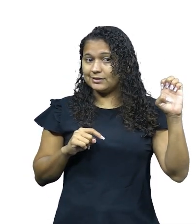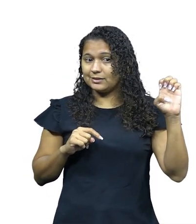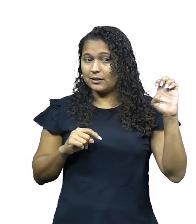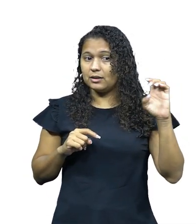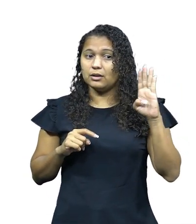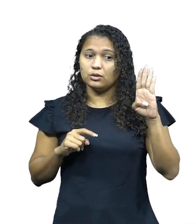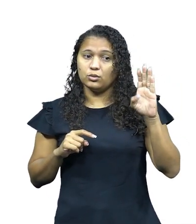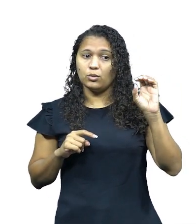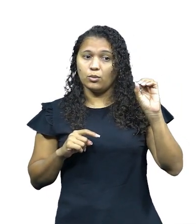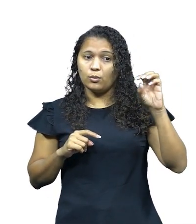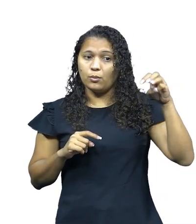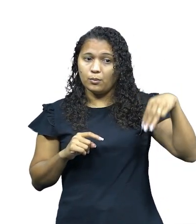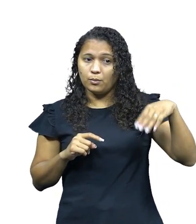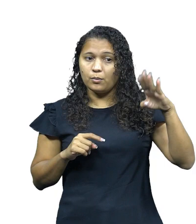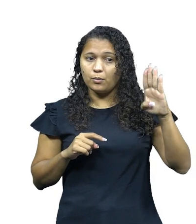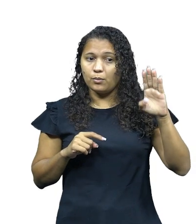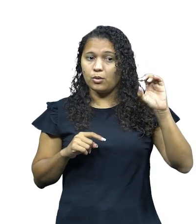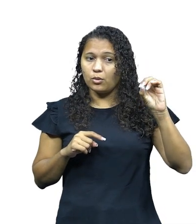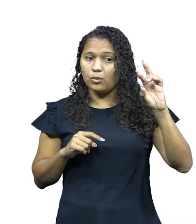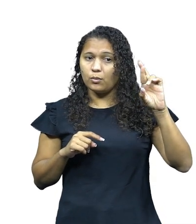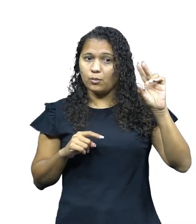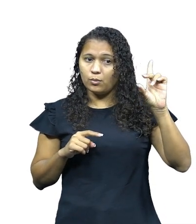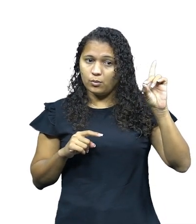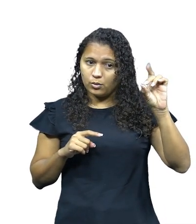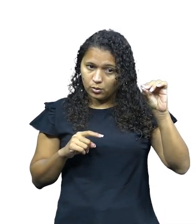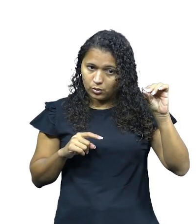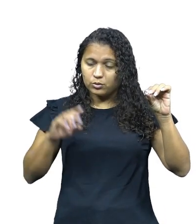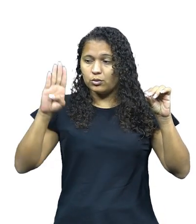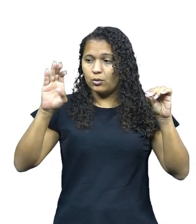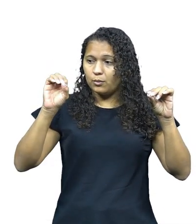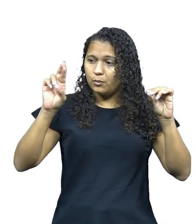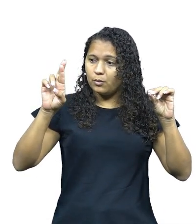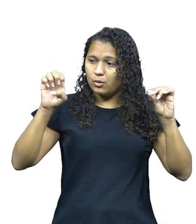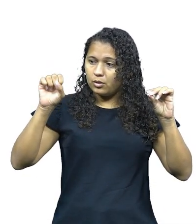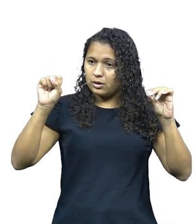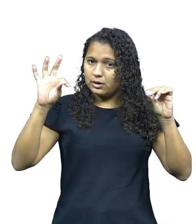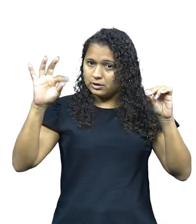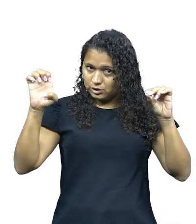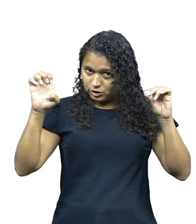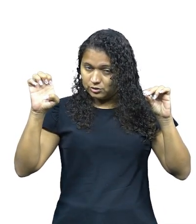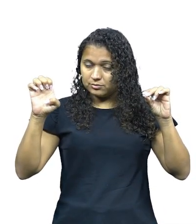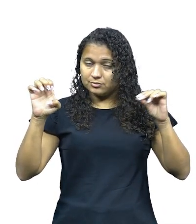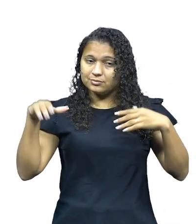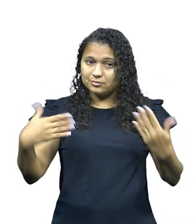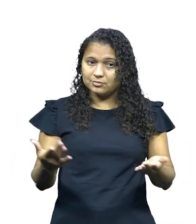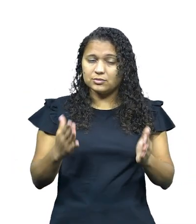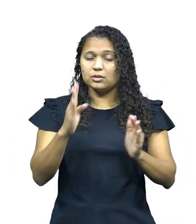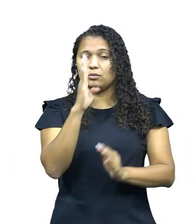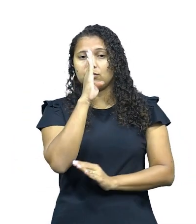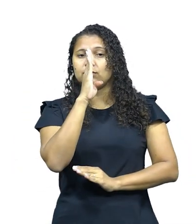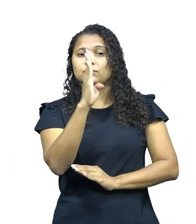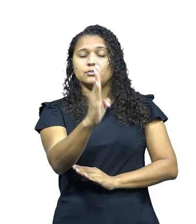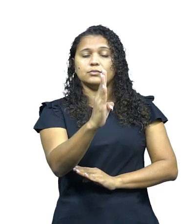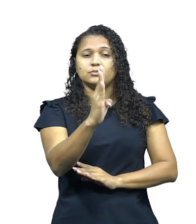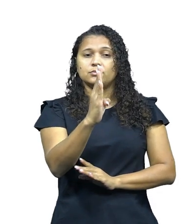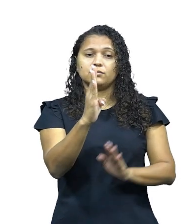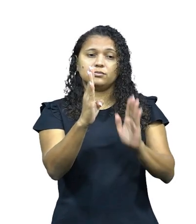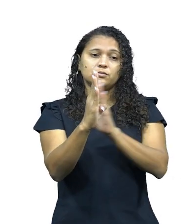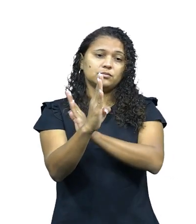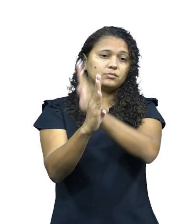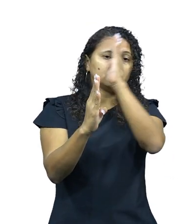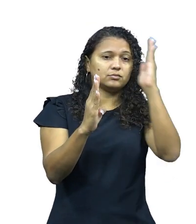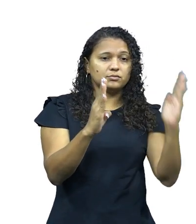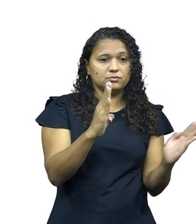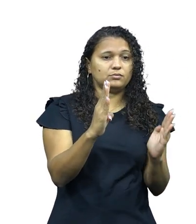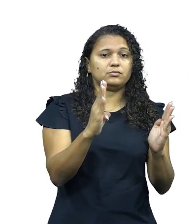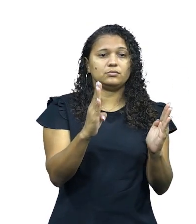lado esquerdo da embarcação. Da mesma forma, a pessoa na popa, na parte de trás da embarcação, olhando para a proa,